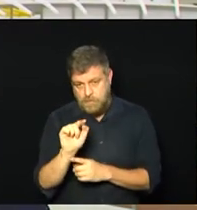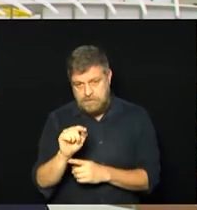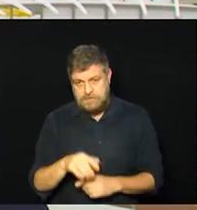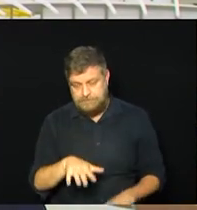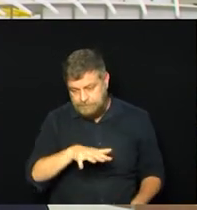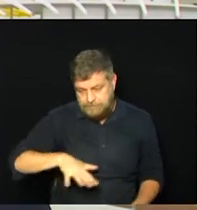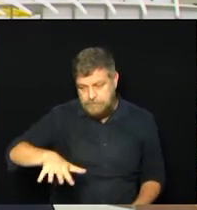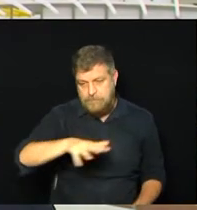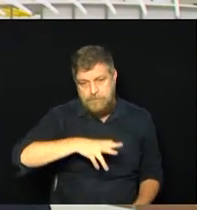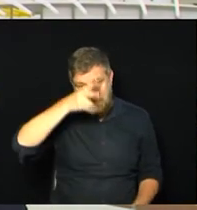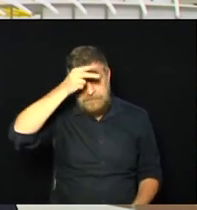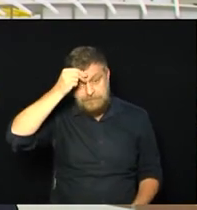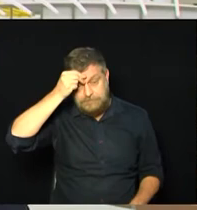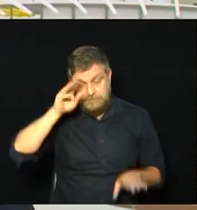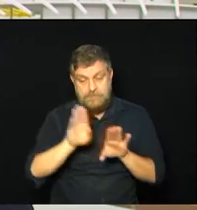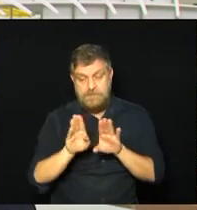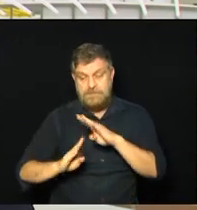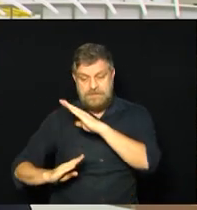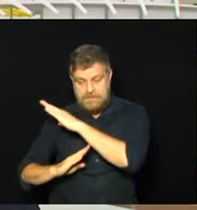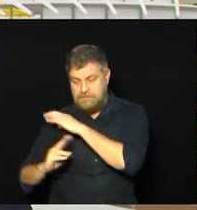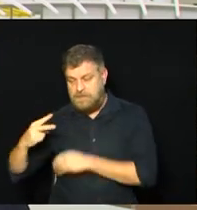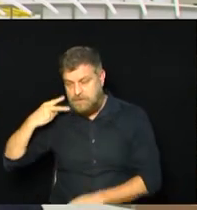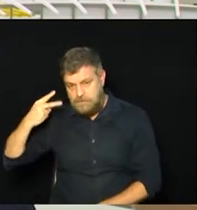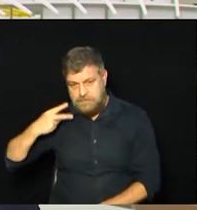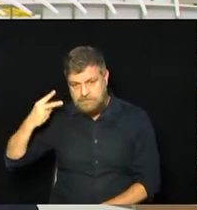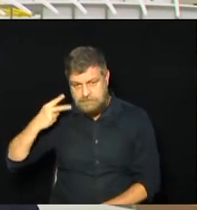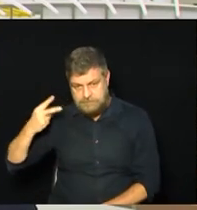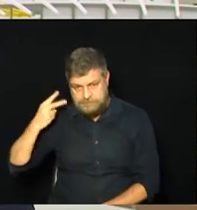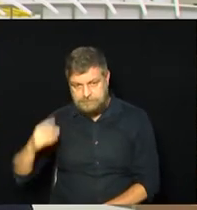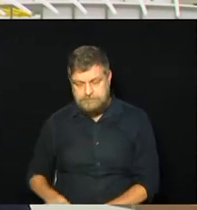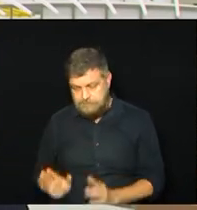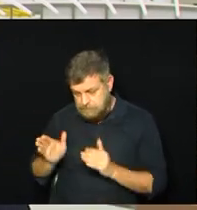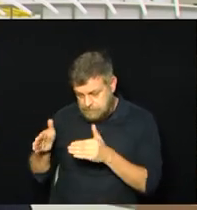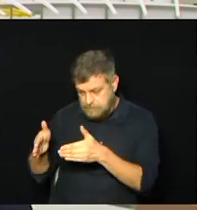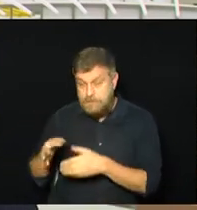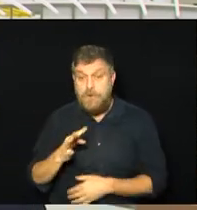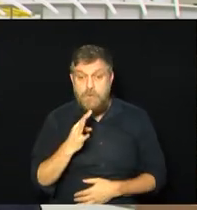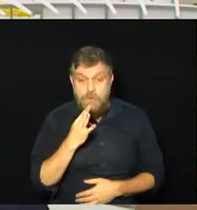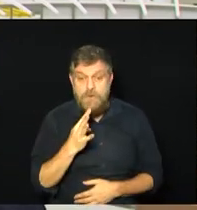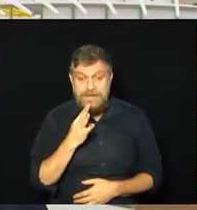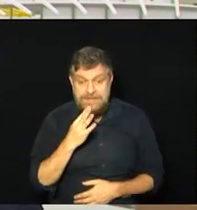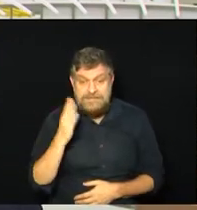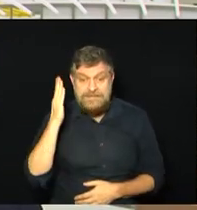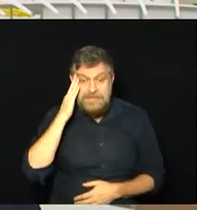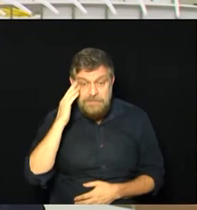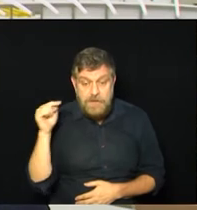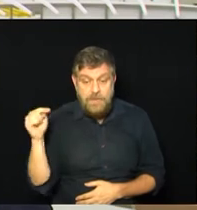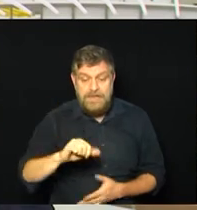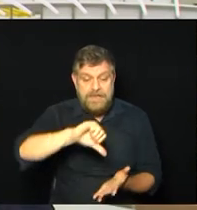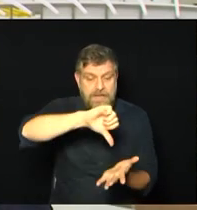órgãos, né, do executivo e legislativo, no caso aqui nós estamos falando uma parte mais legislativa, conheçam, né, o CNPEM.